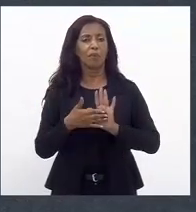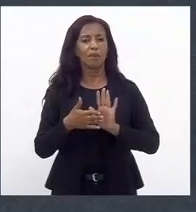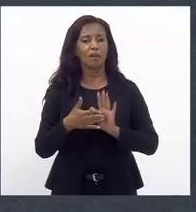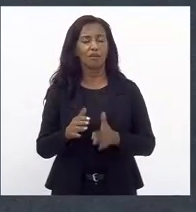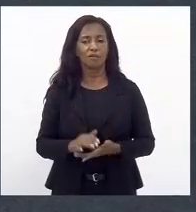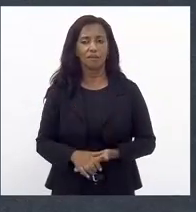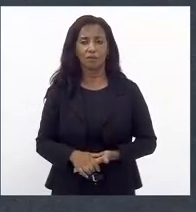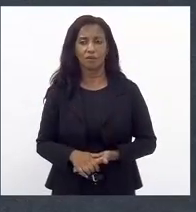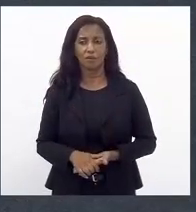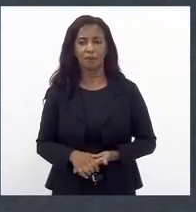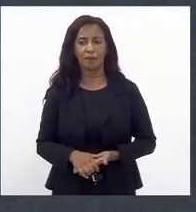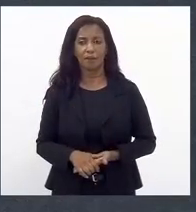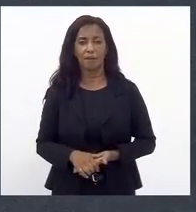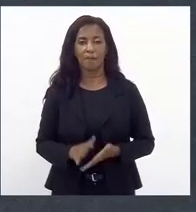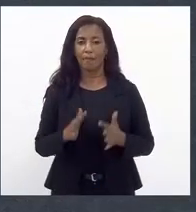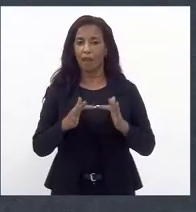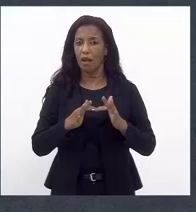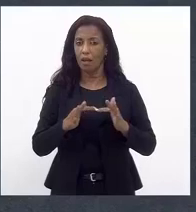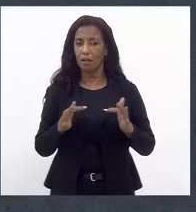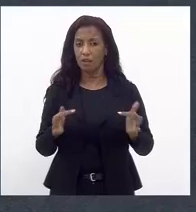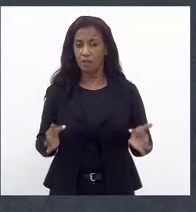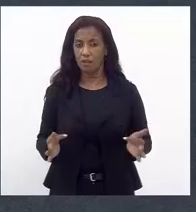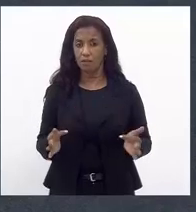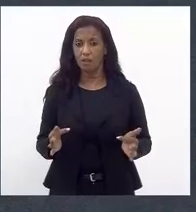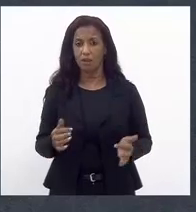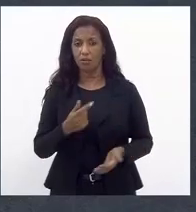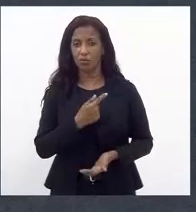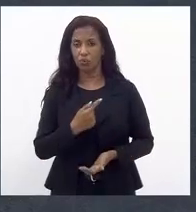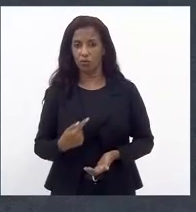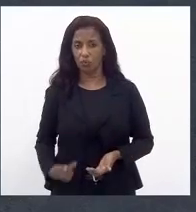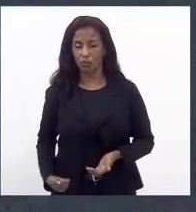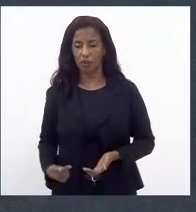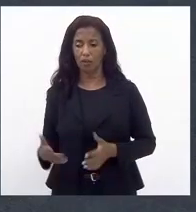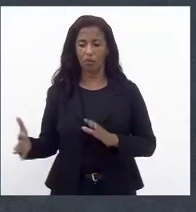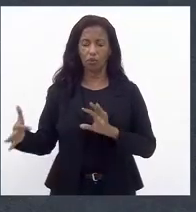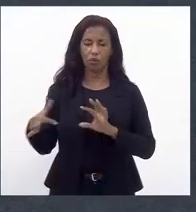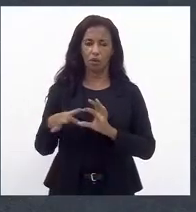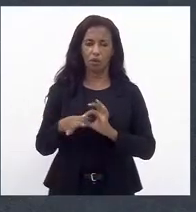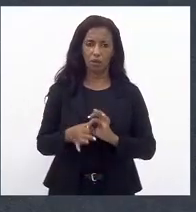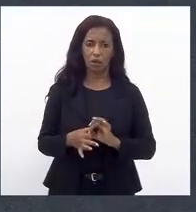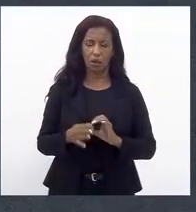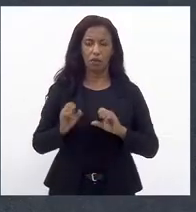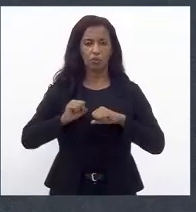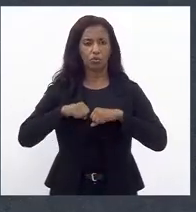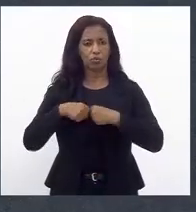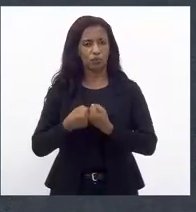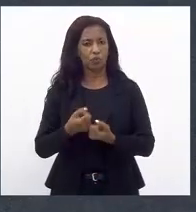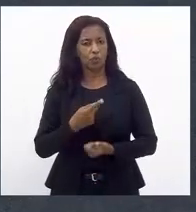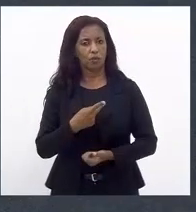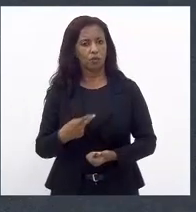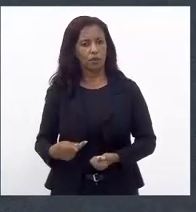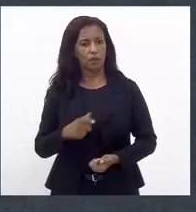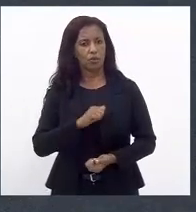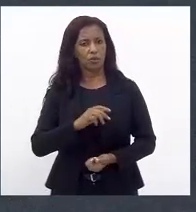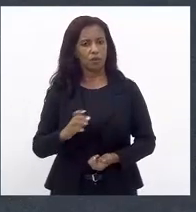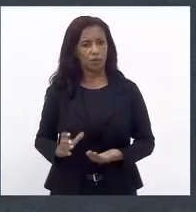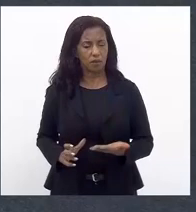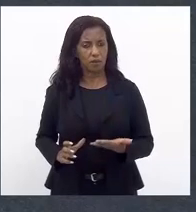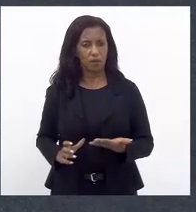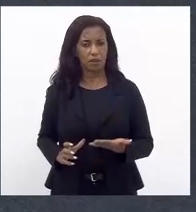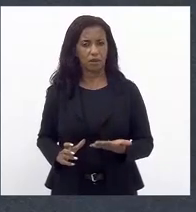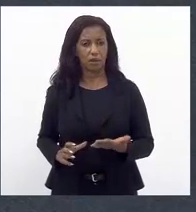Márcio Pacheco e a sensibilidade do governador Paulo de Castro aliado a esforços do presidente André Ceciliano